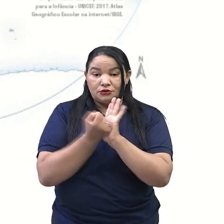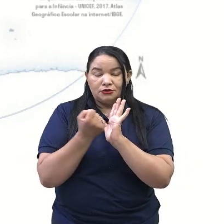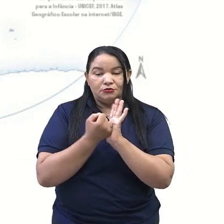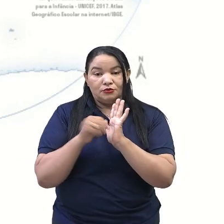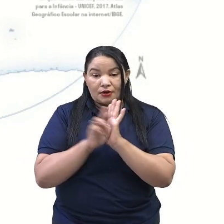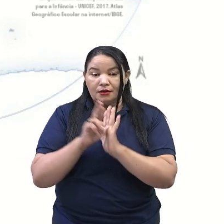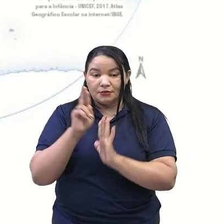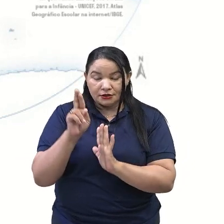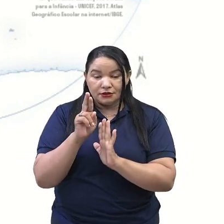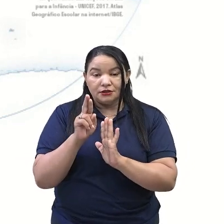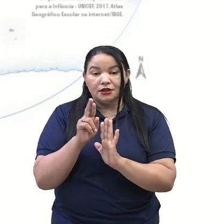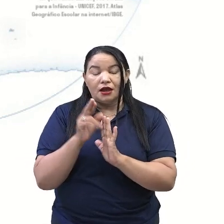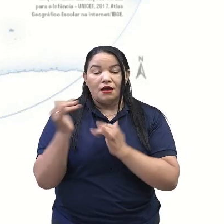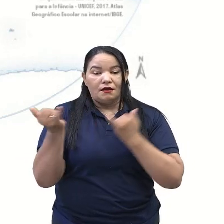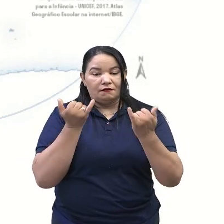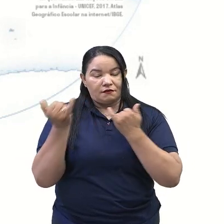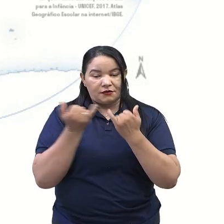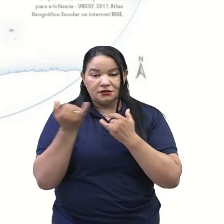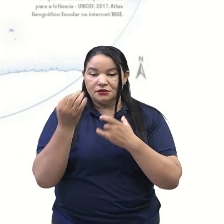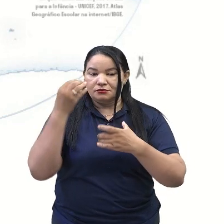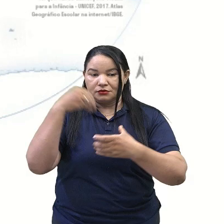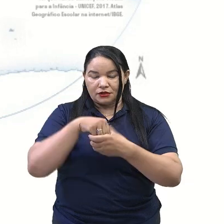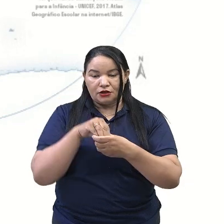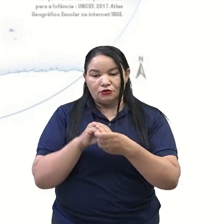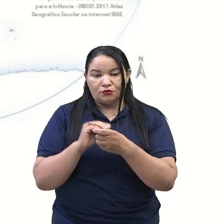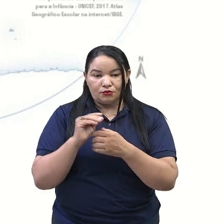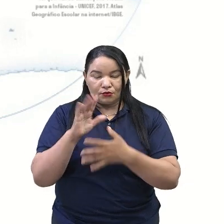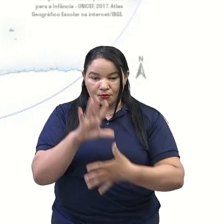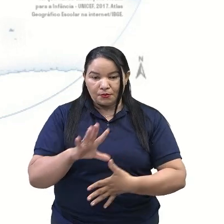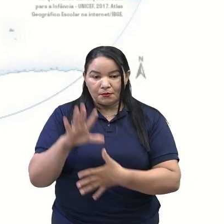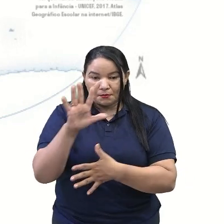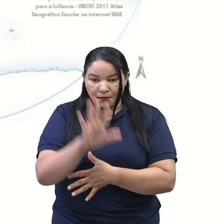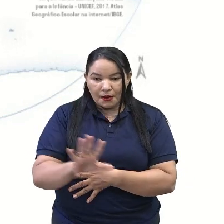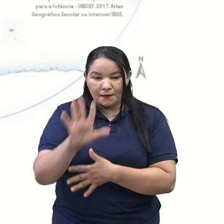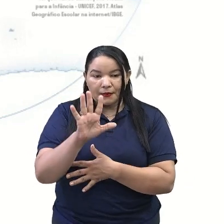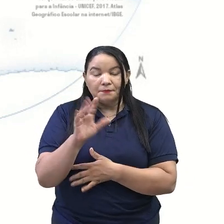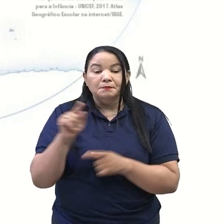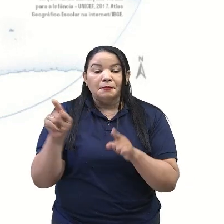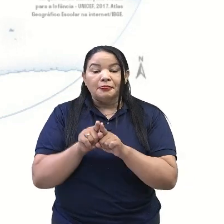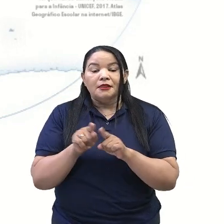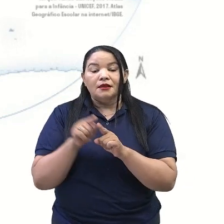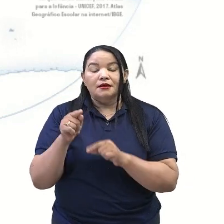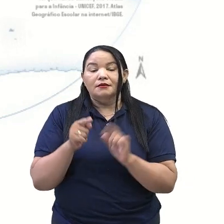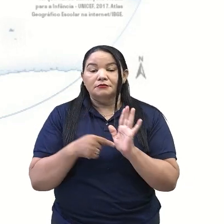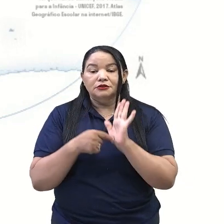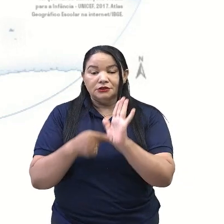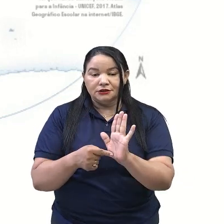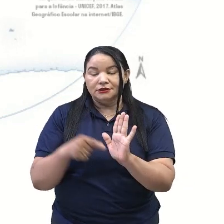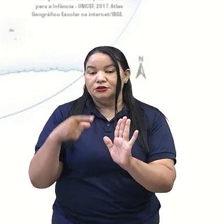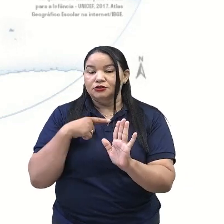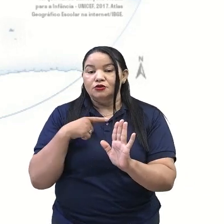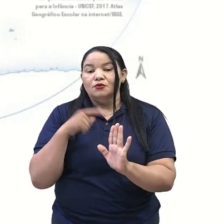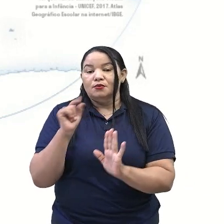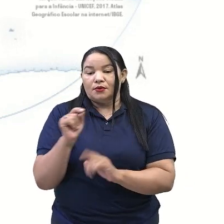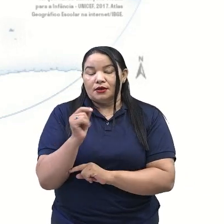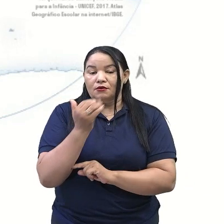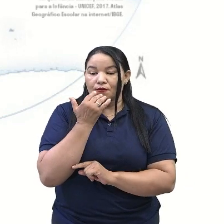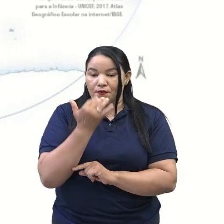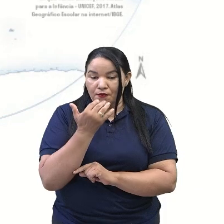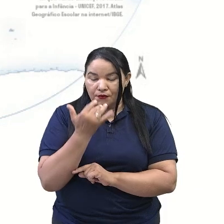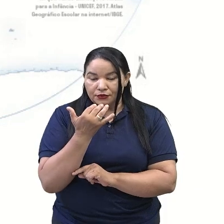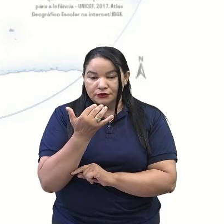representar aqui na nossa legenda. Nesse caso do nosso mapa, nós temos as cores, trazendo